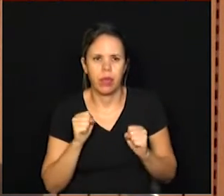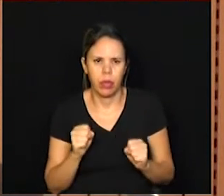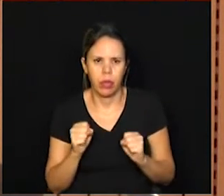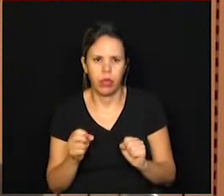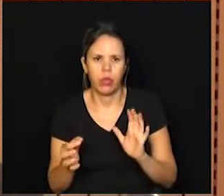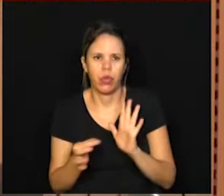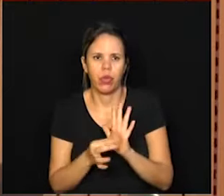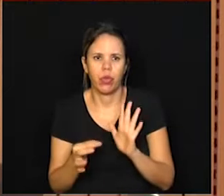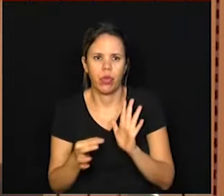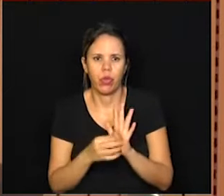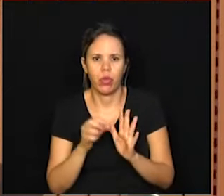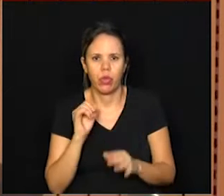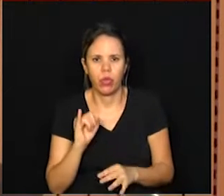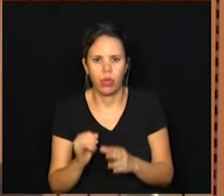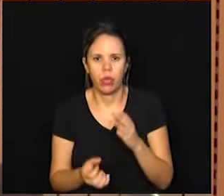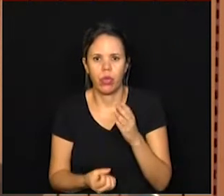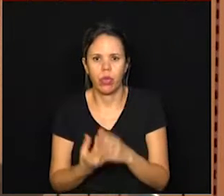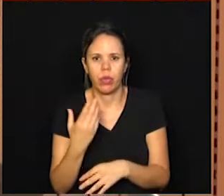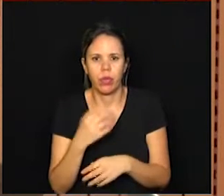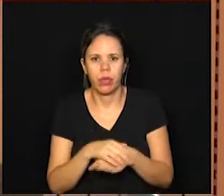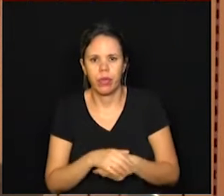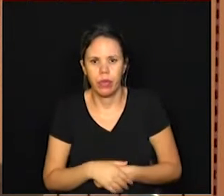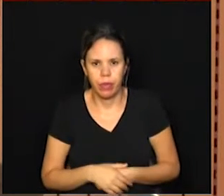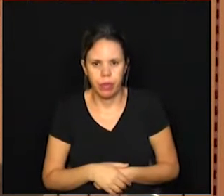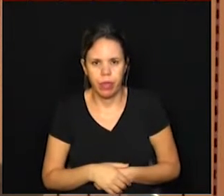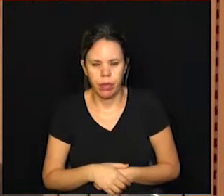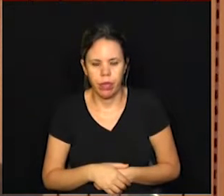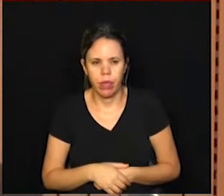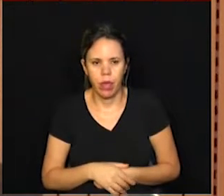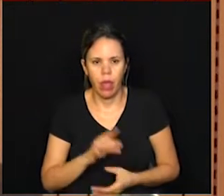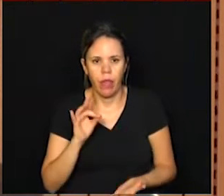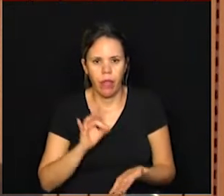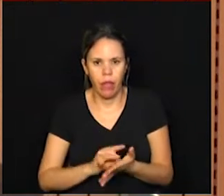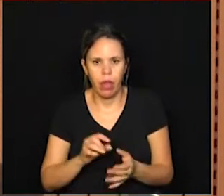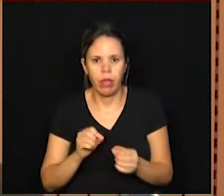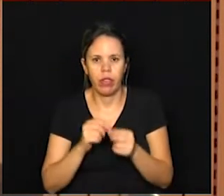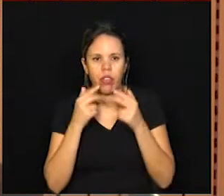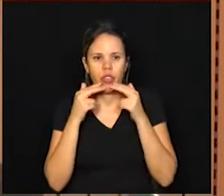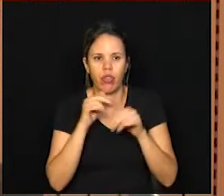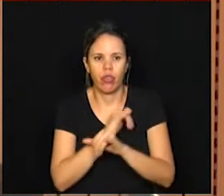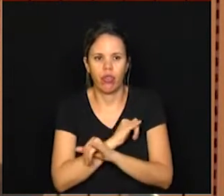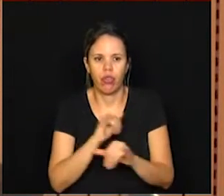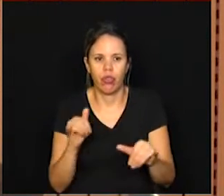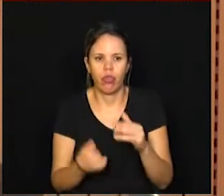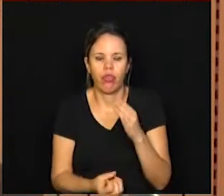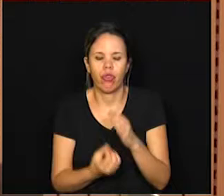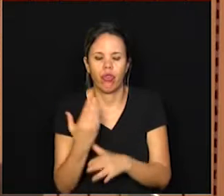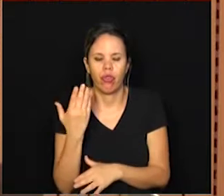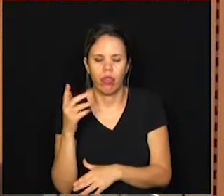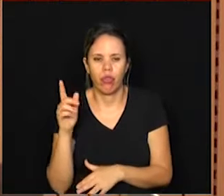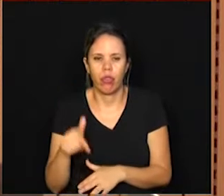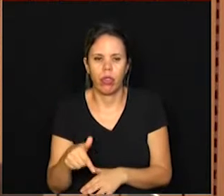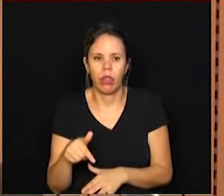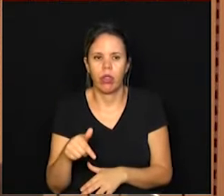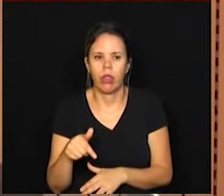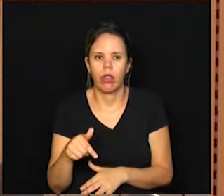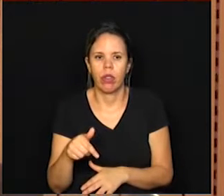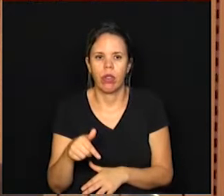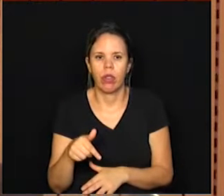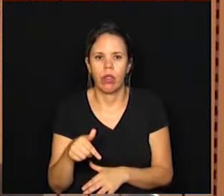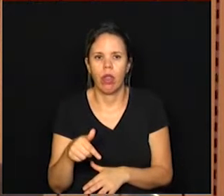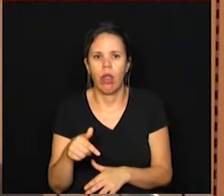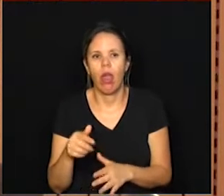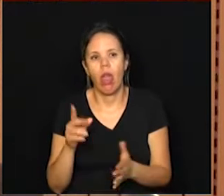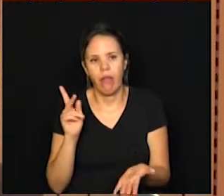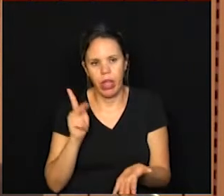opinar se a origem do fato que está sendo noticiado ali, se é crível ou